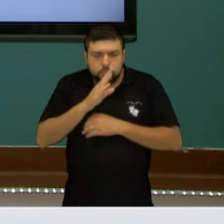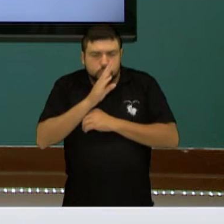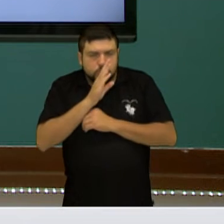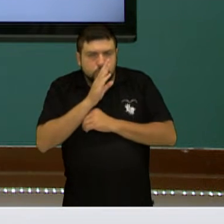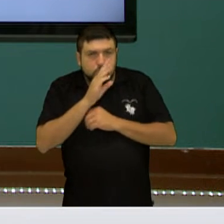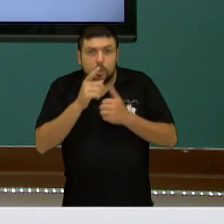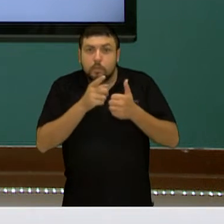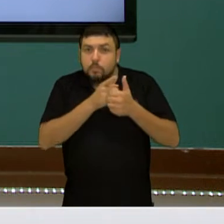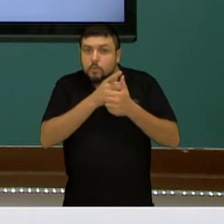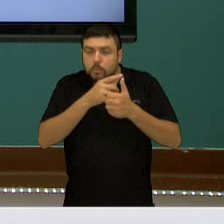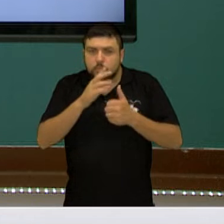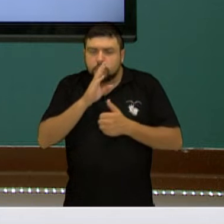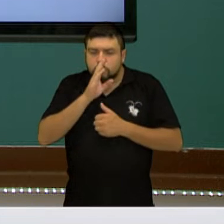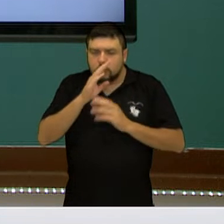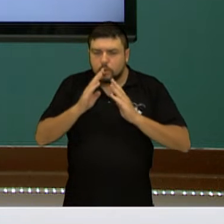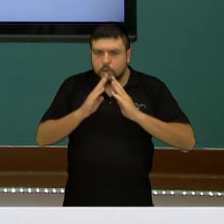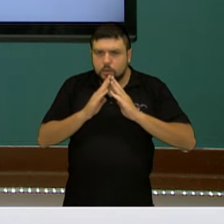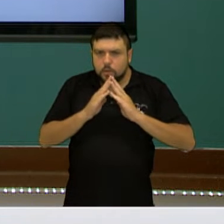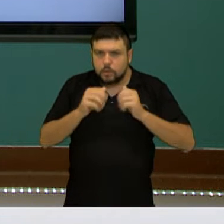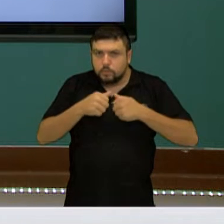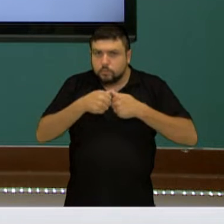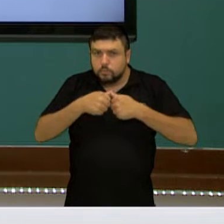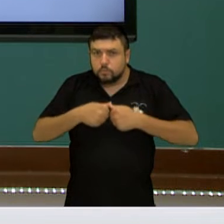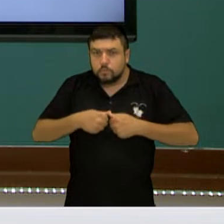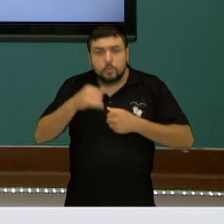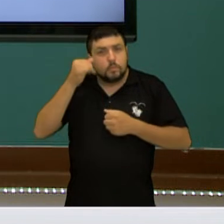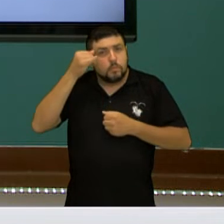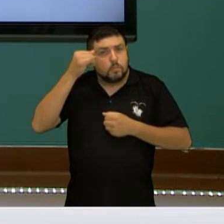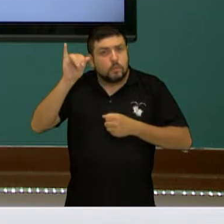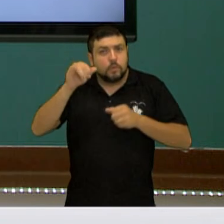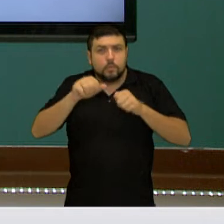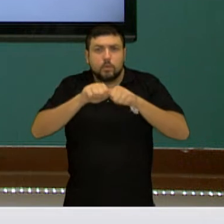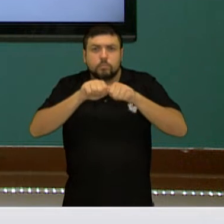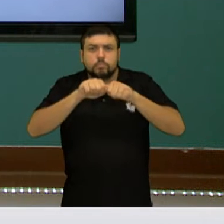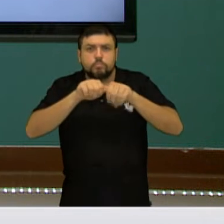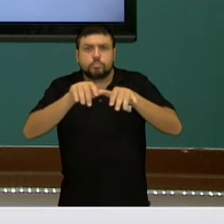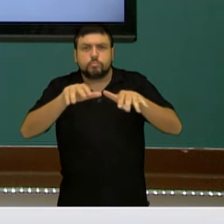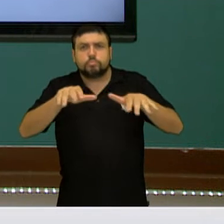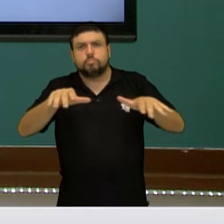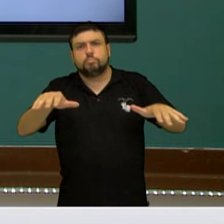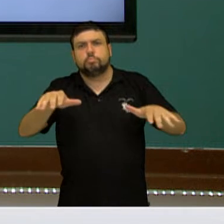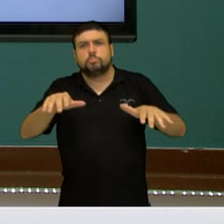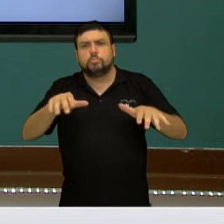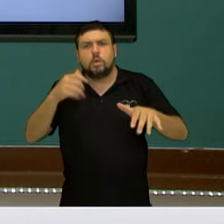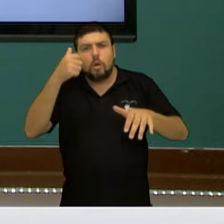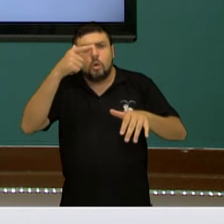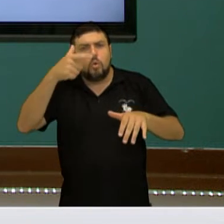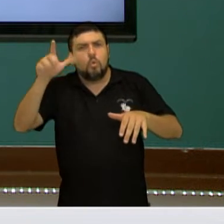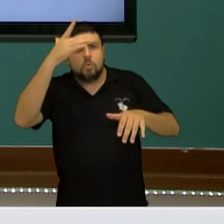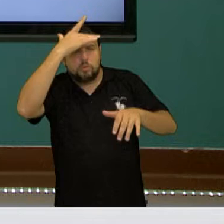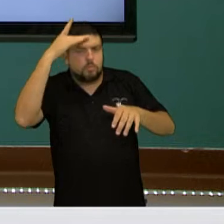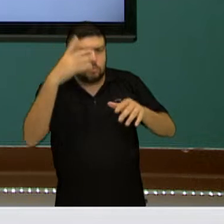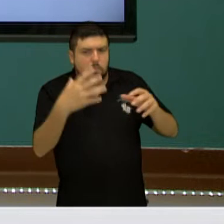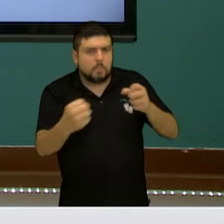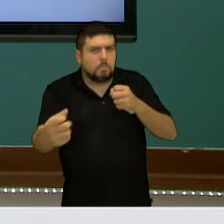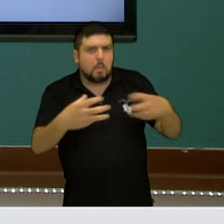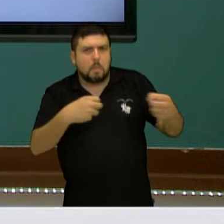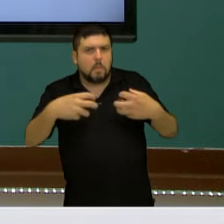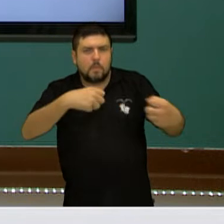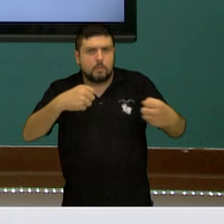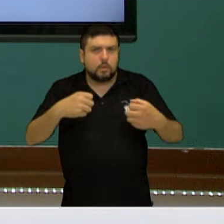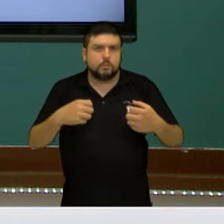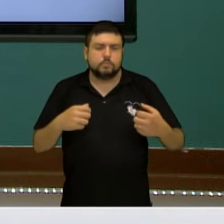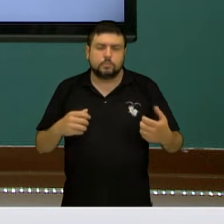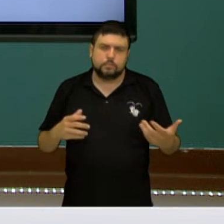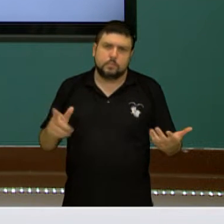em casa para não disseminar a doença. O que é disseminar? Passar para outras pessoas. É lógico, não é